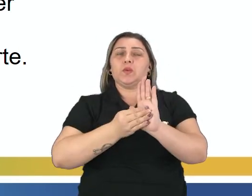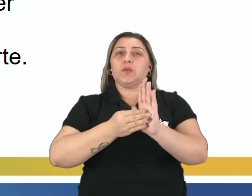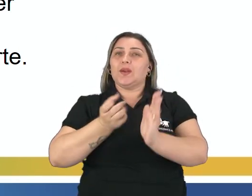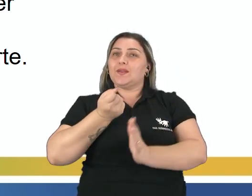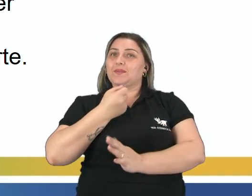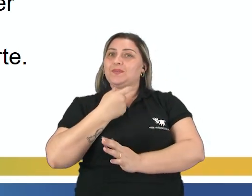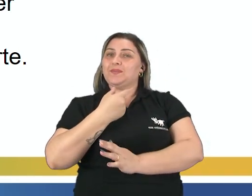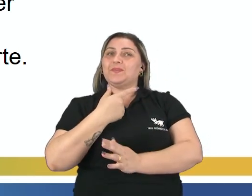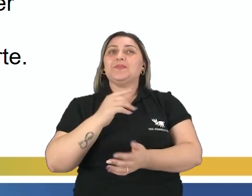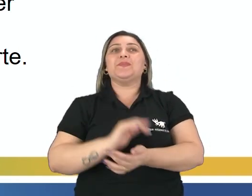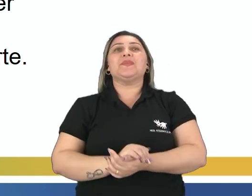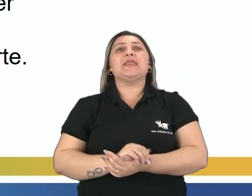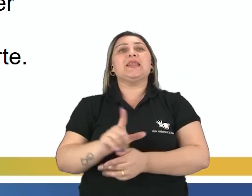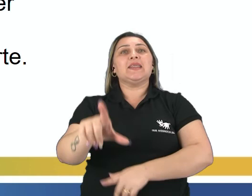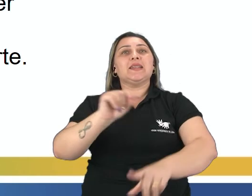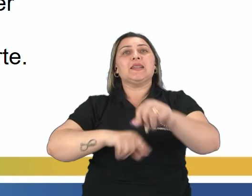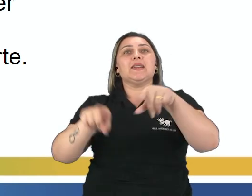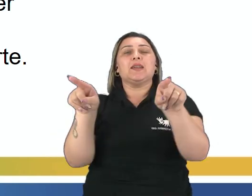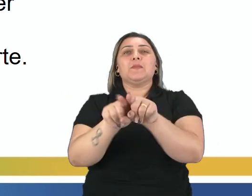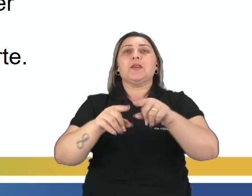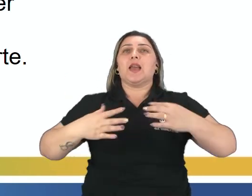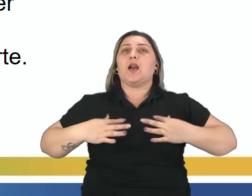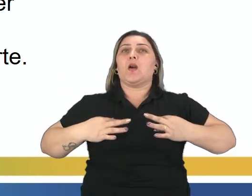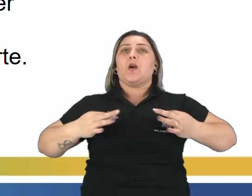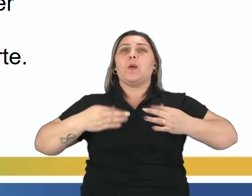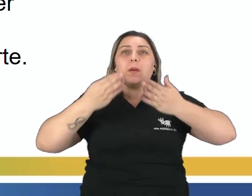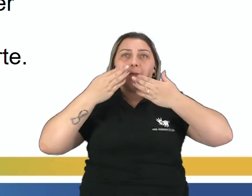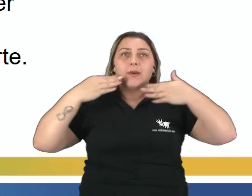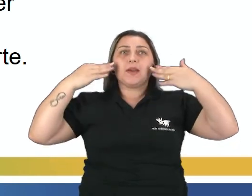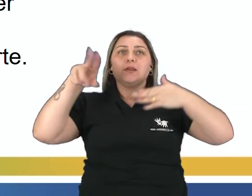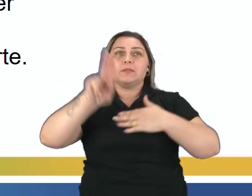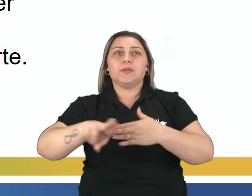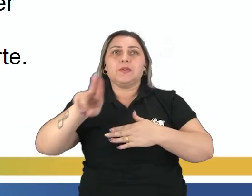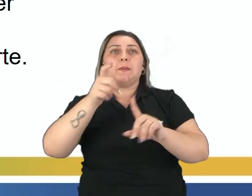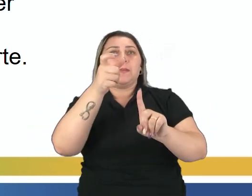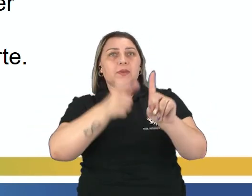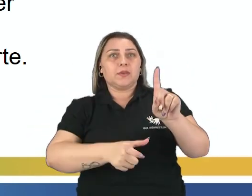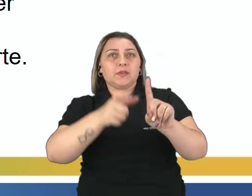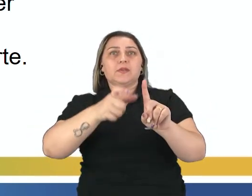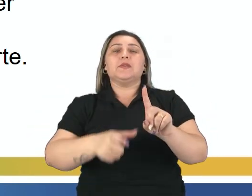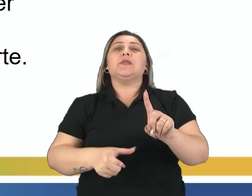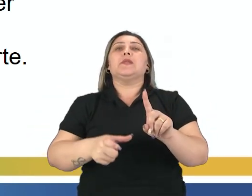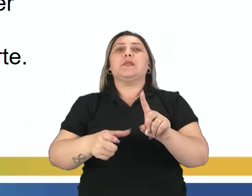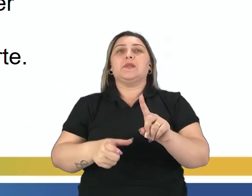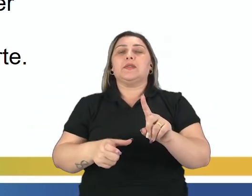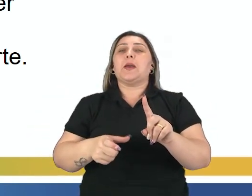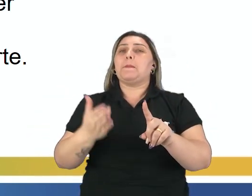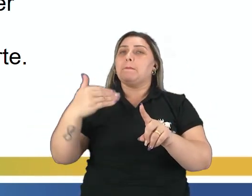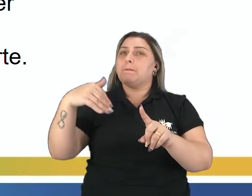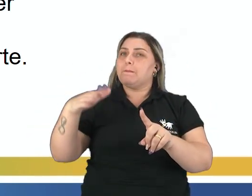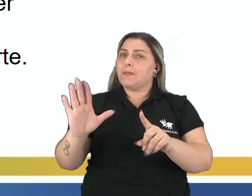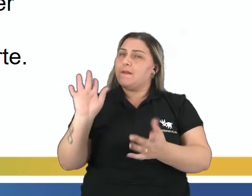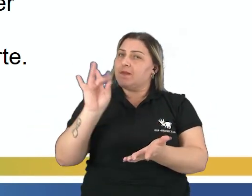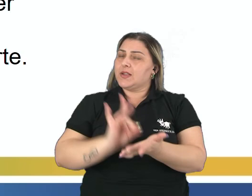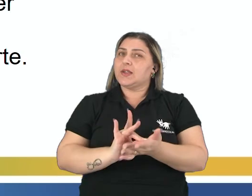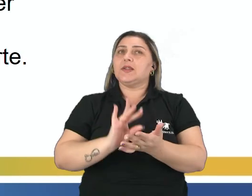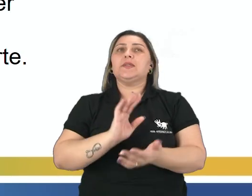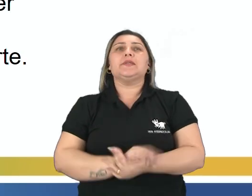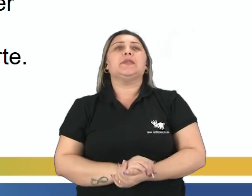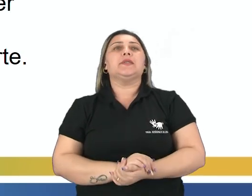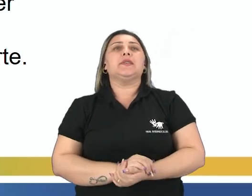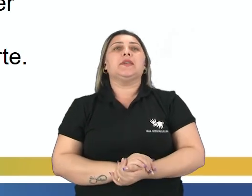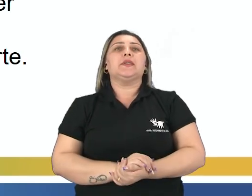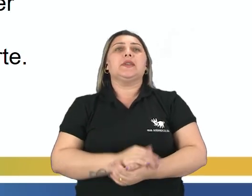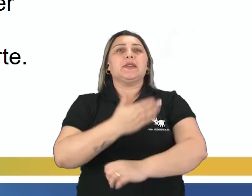de humor. Selecione também um figurino e uma maquiagem para que as personagens fiquem mais